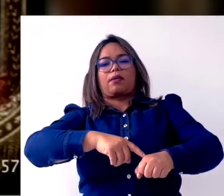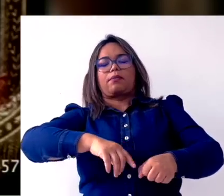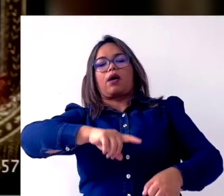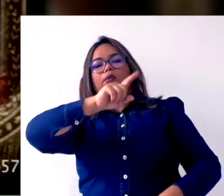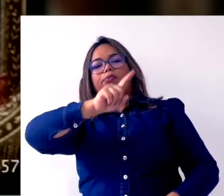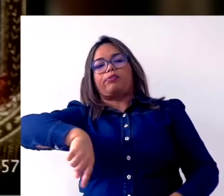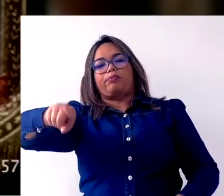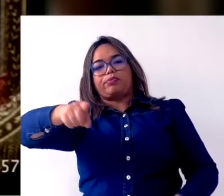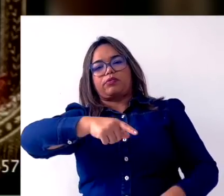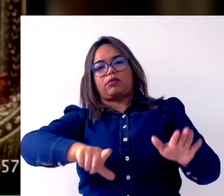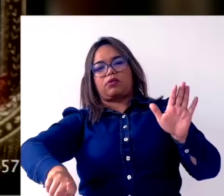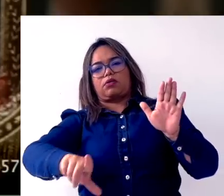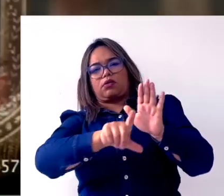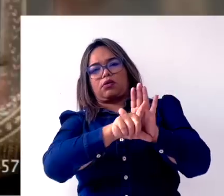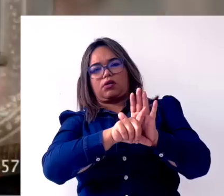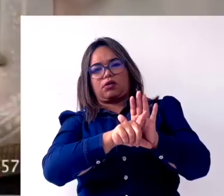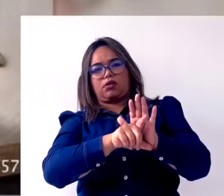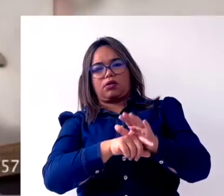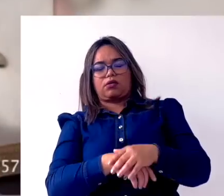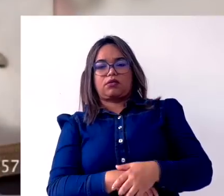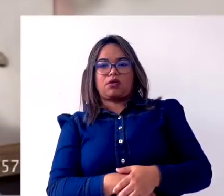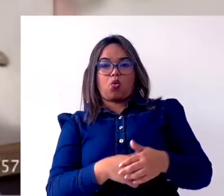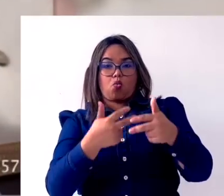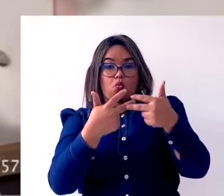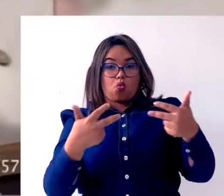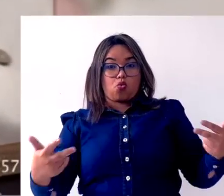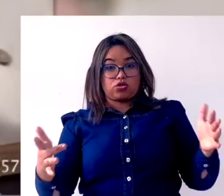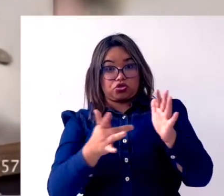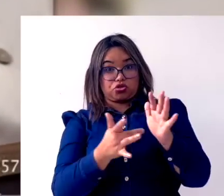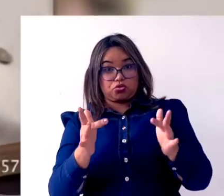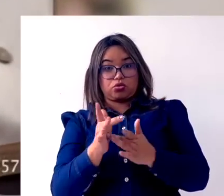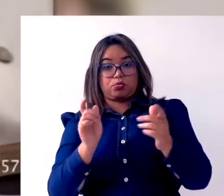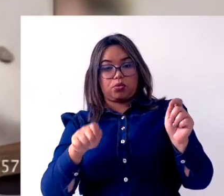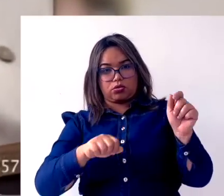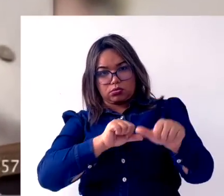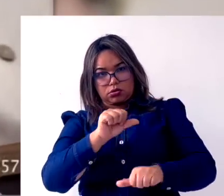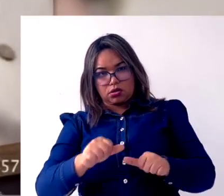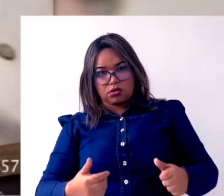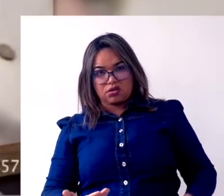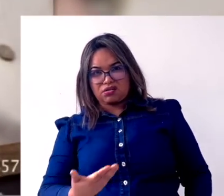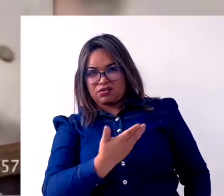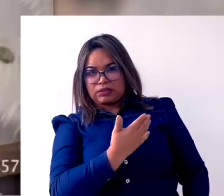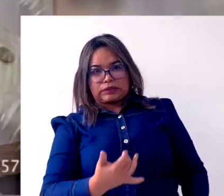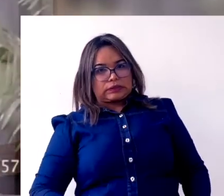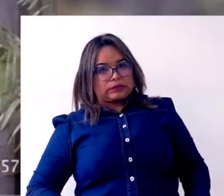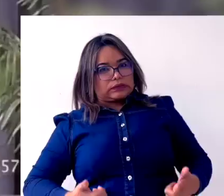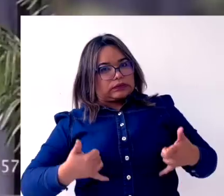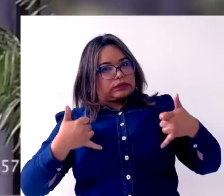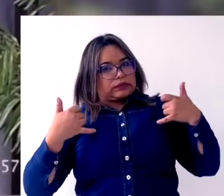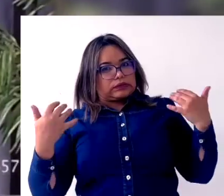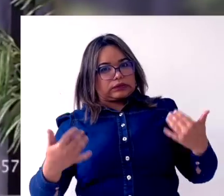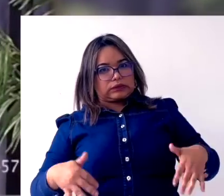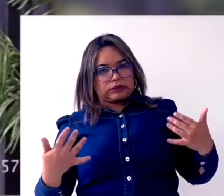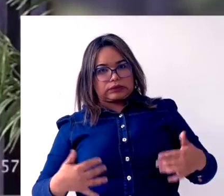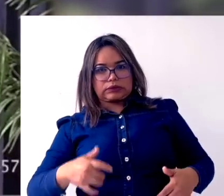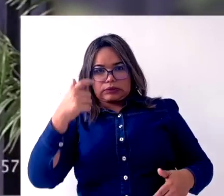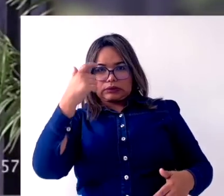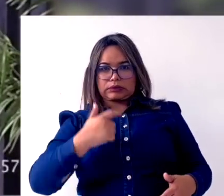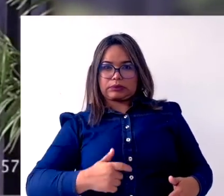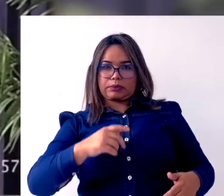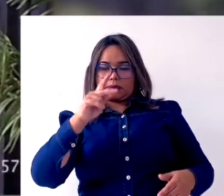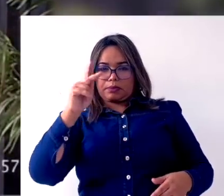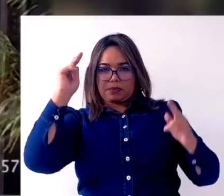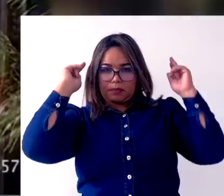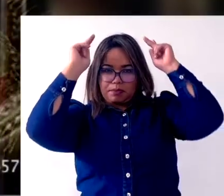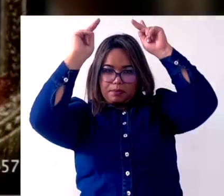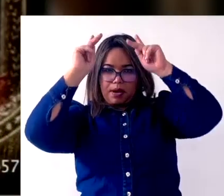desfazer todas as coisas, até os preceitos de Cristo. Isso é muito arrogante. Ele pode fazer o que ele quiser. Não admira